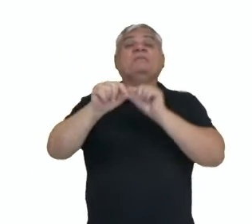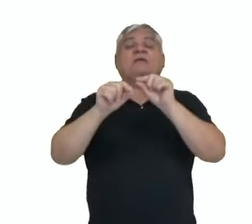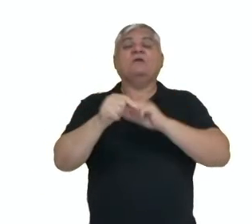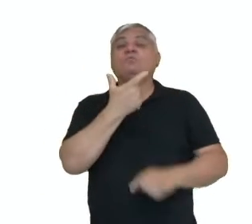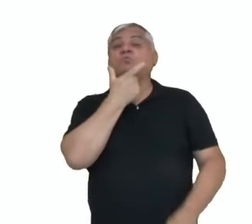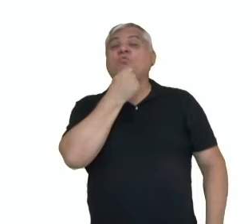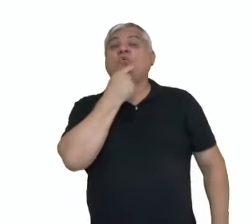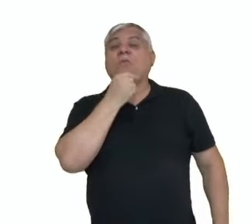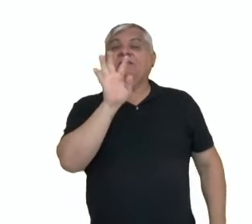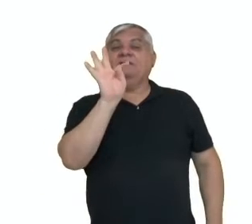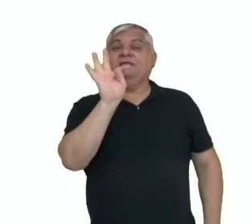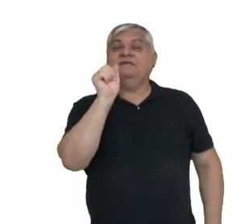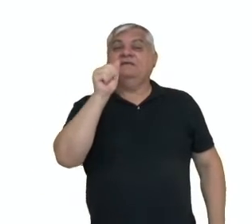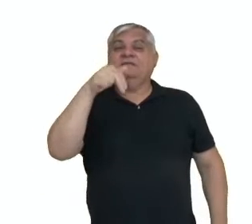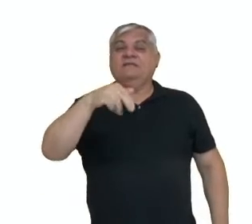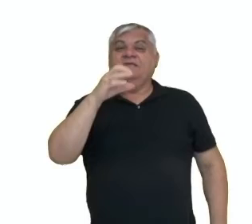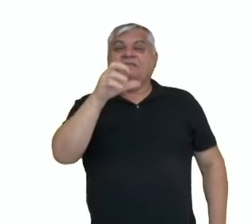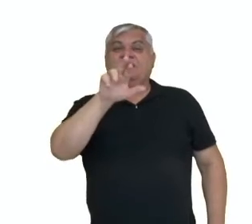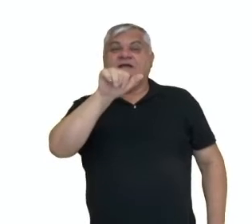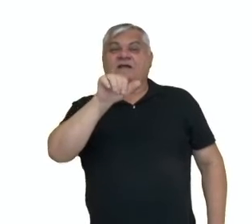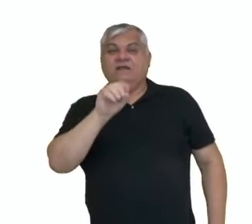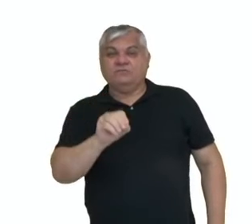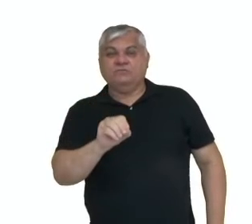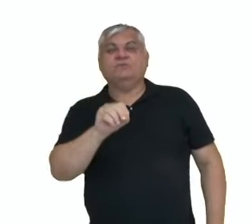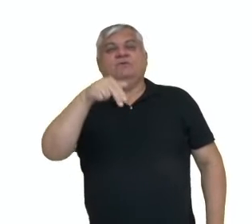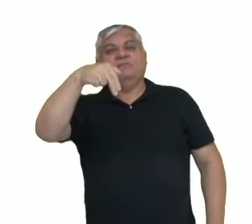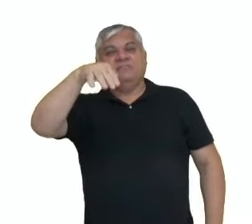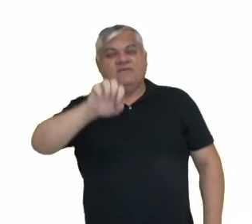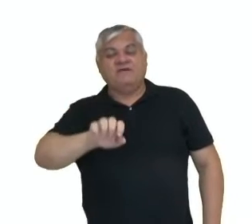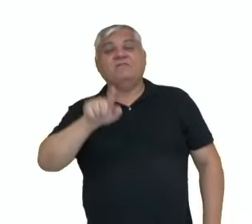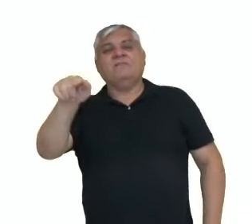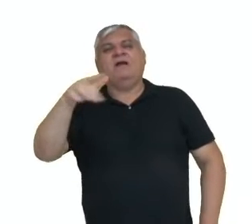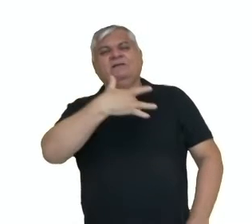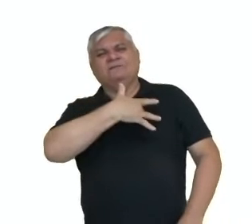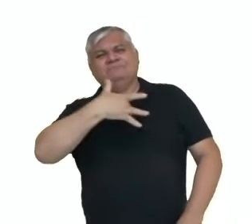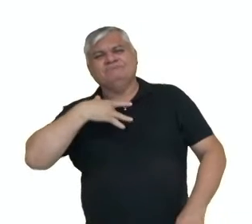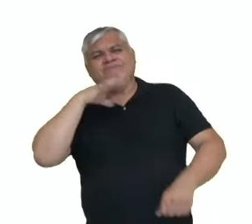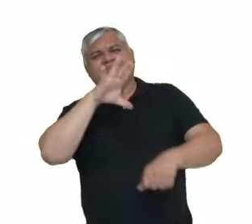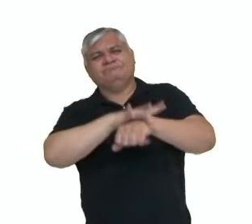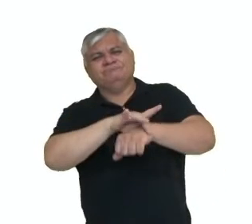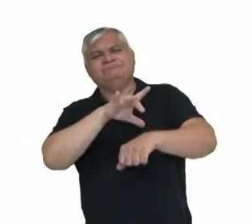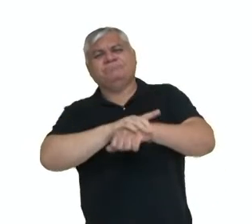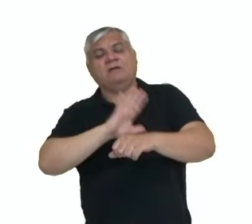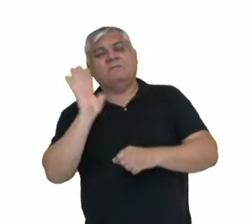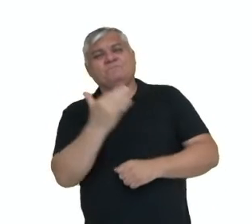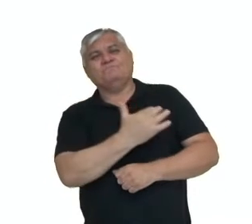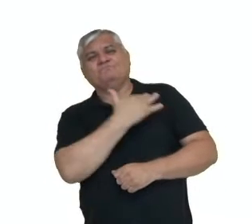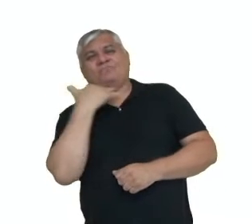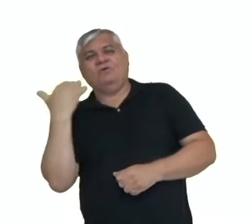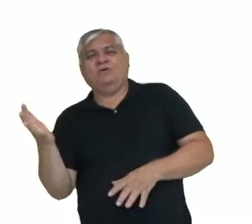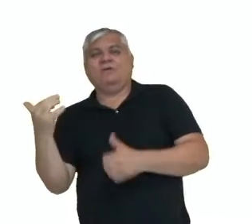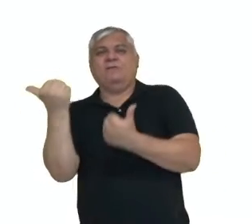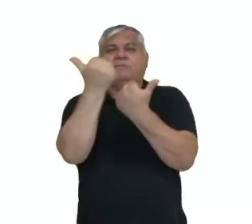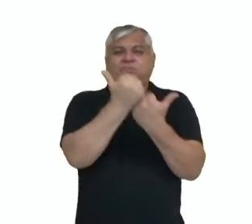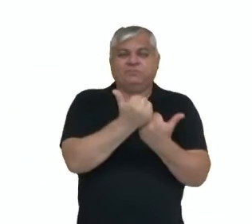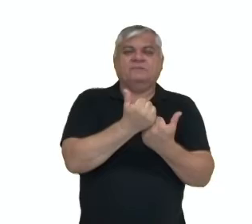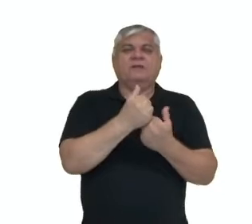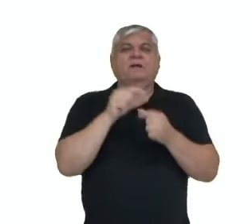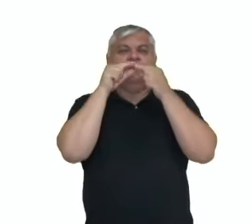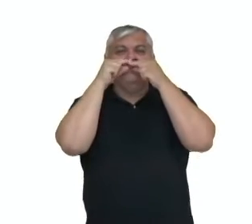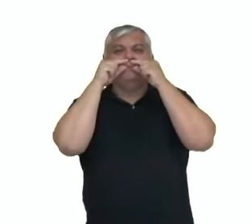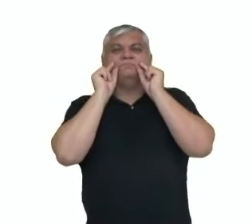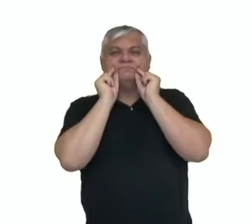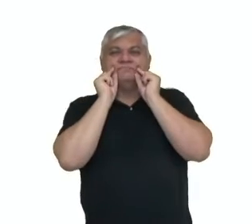Tancredo Neves, que por problemas de saúde acabou falecendo antes de sua posse e assumiu seu vice, José